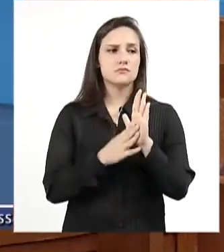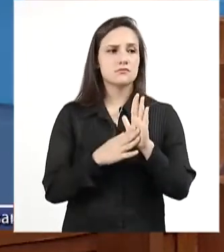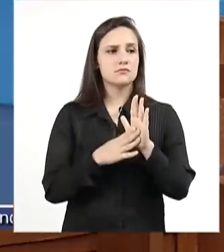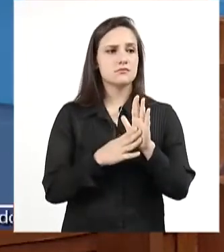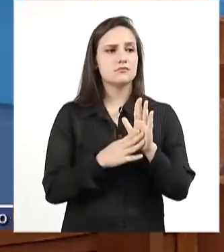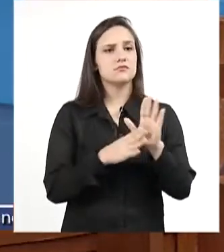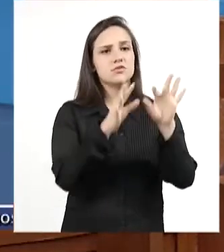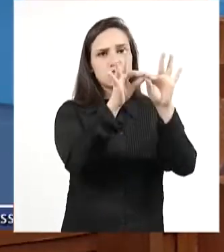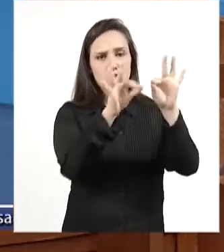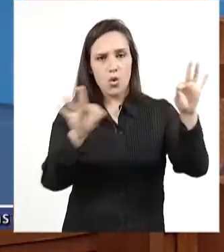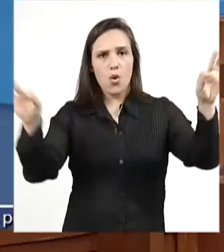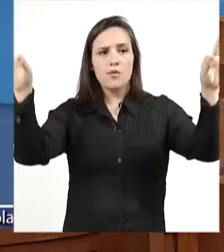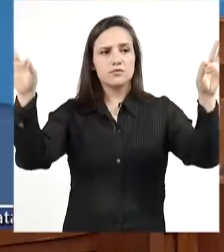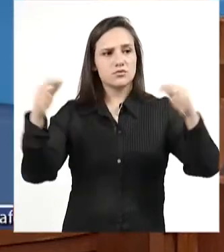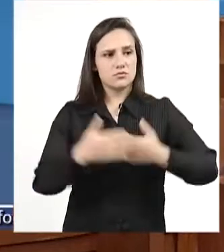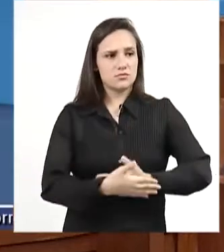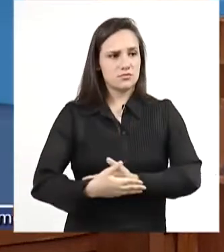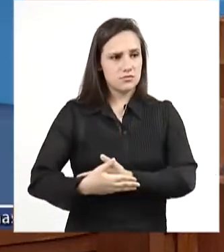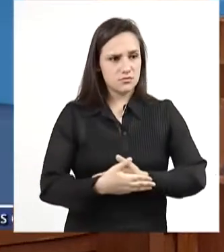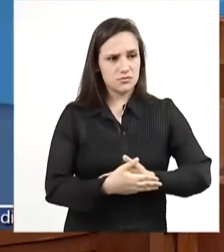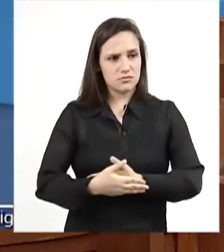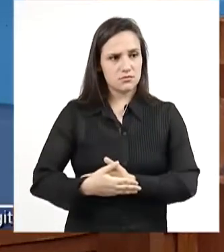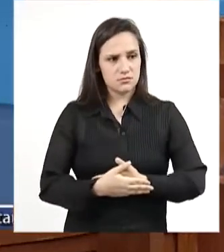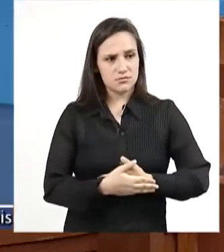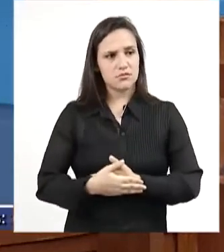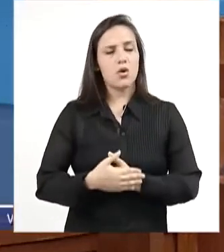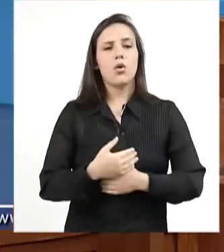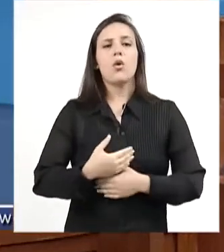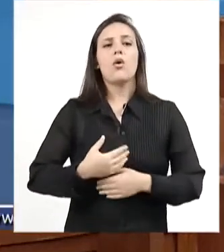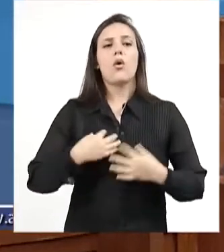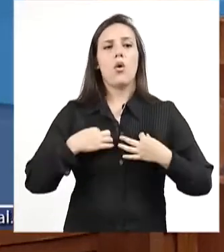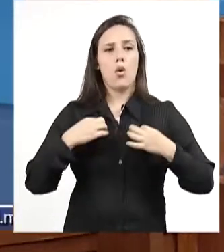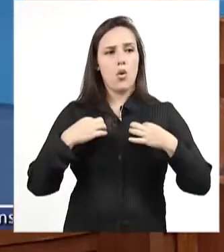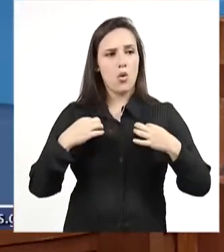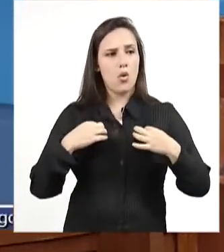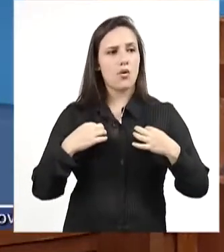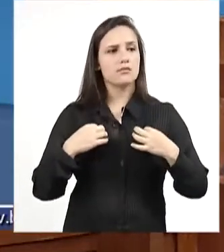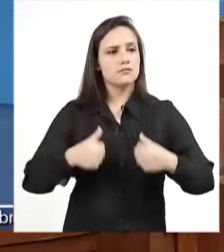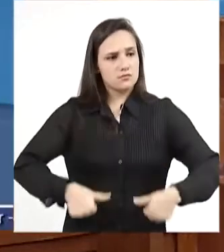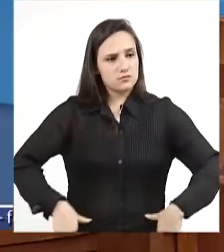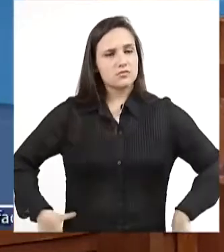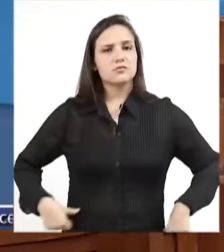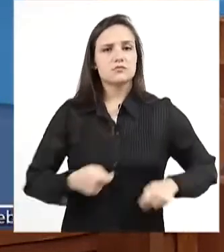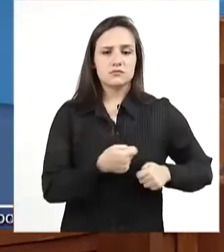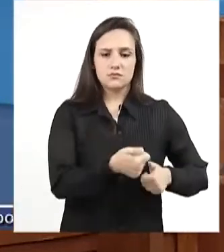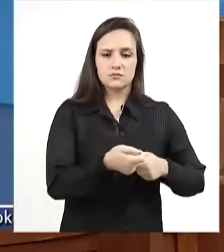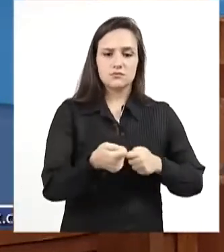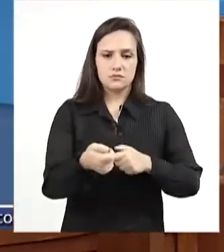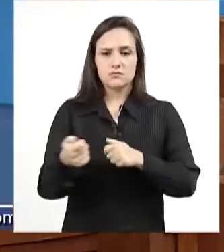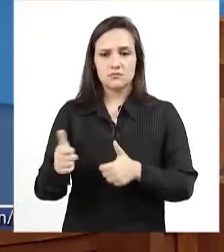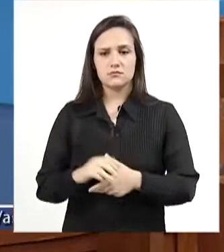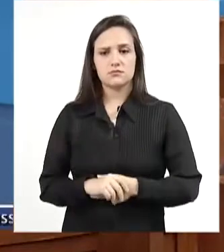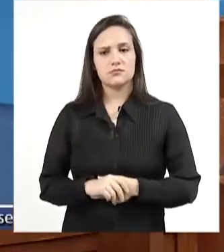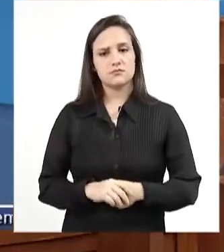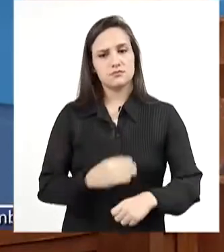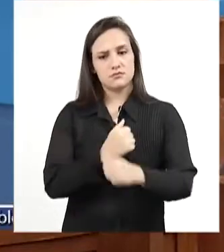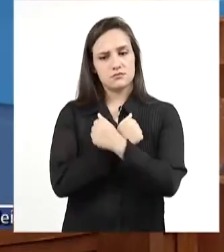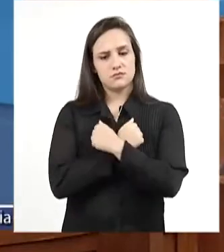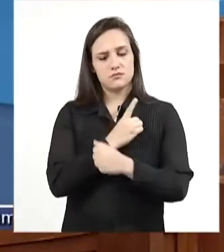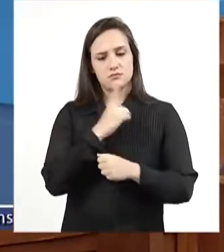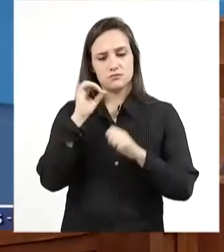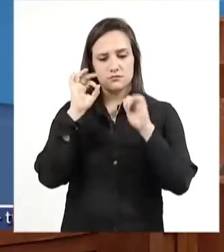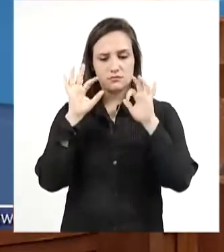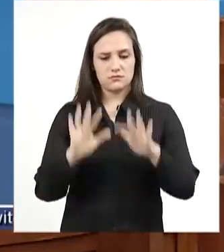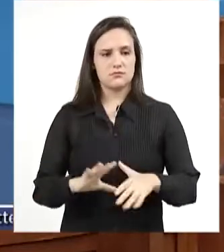de bebês e fraldas descartáveis para doarmos, e conto com vocês. Um grande abraço, que Deus